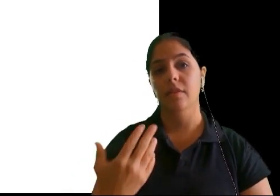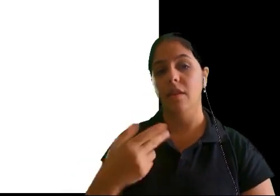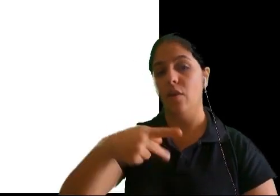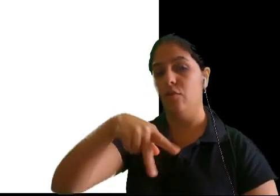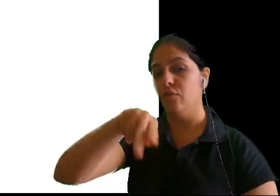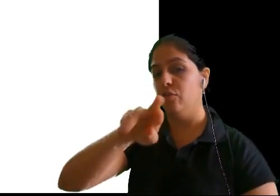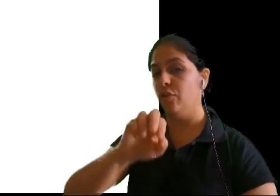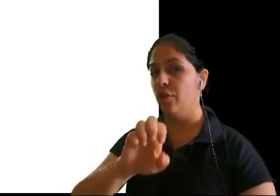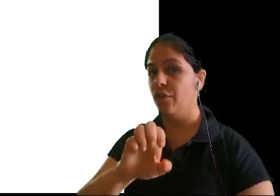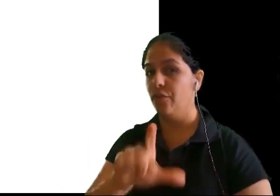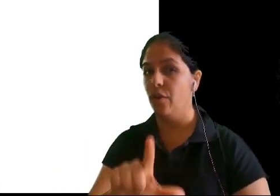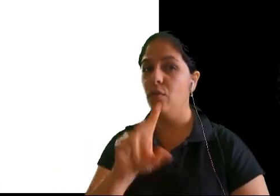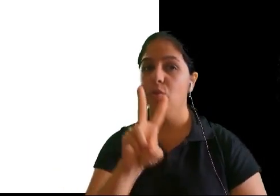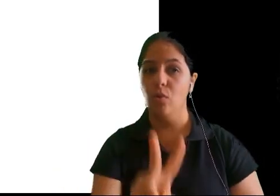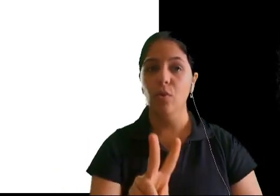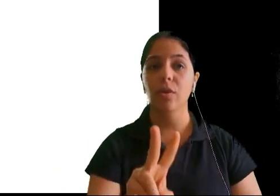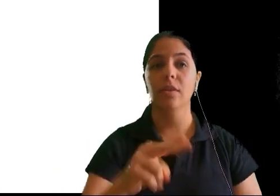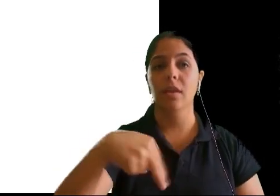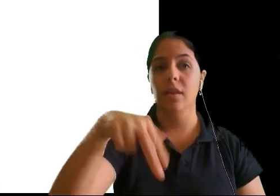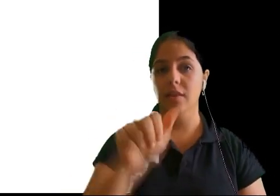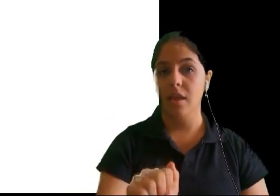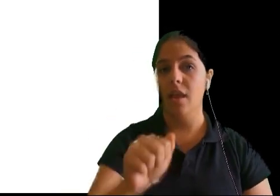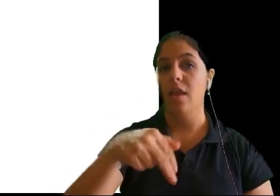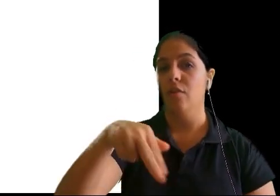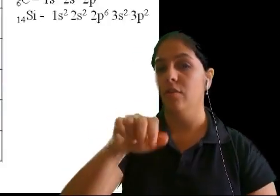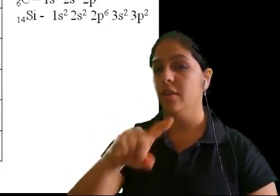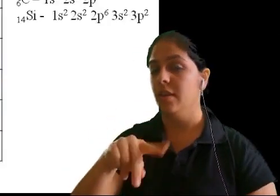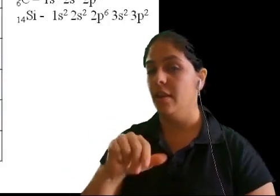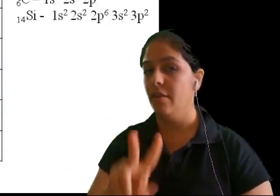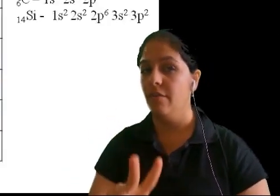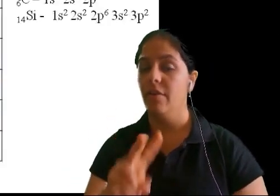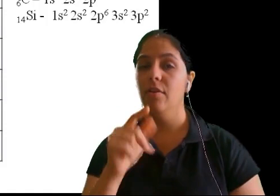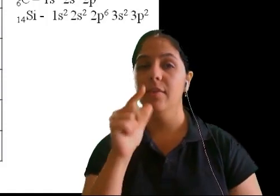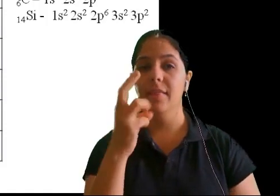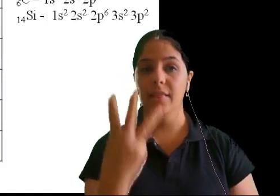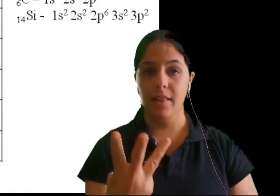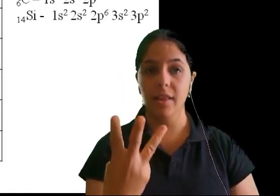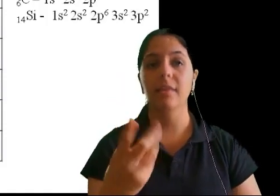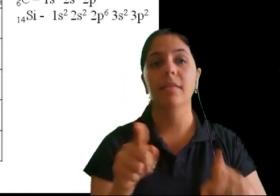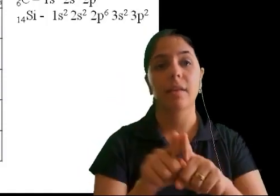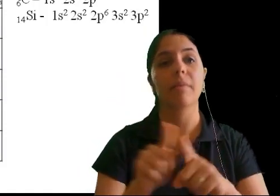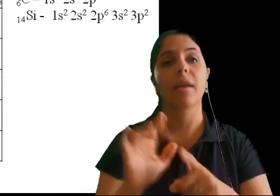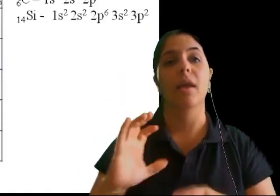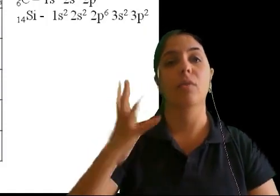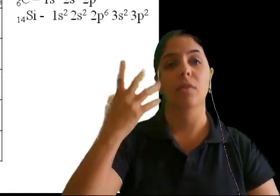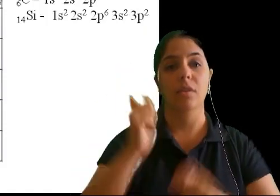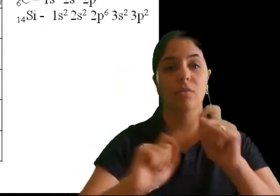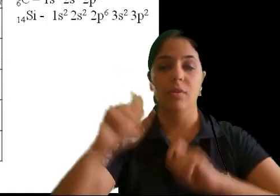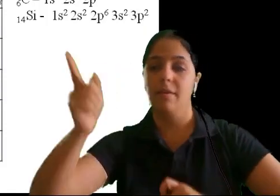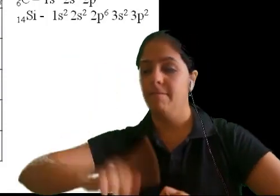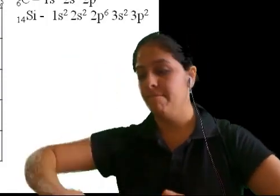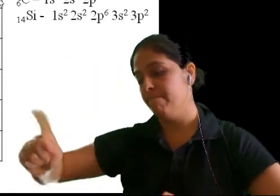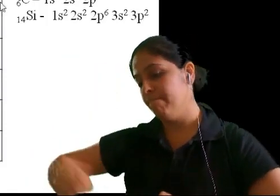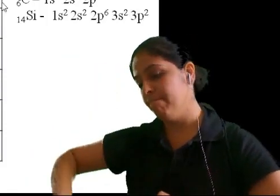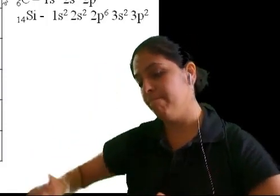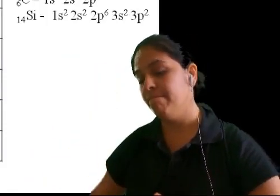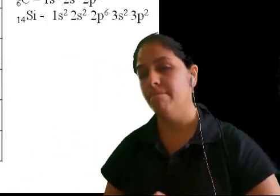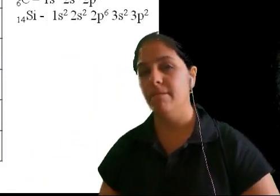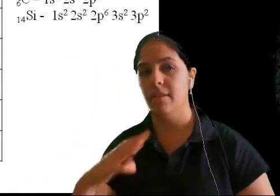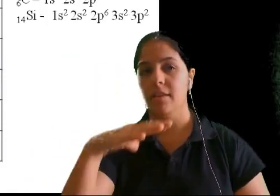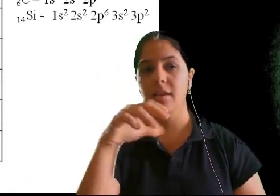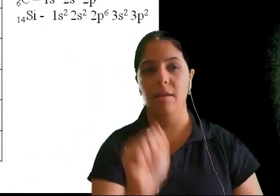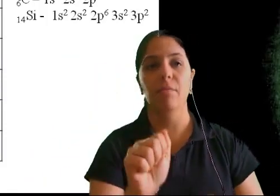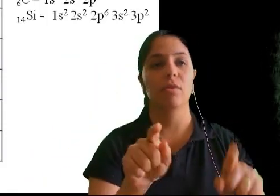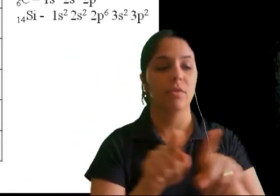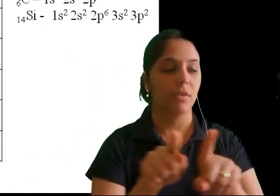é o nível 2 e para o sódio é o nível 3. O mesmo ocorre quando nós fazemos a distribuição eletrônica